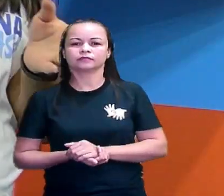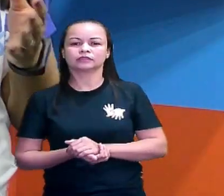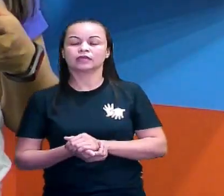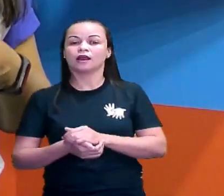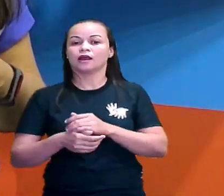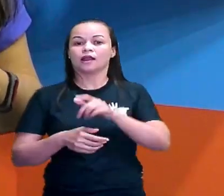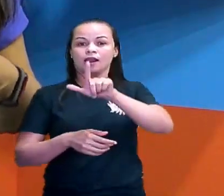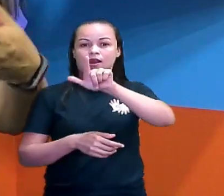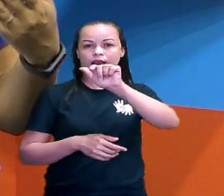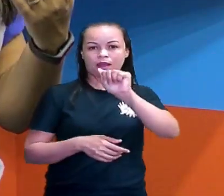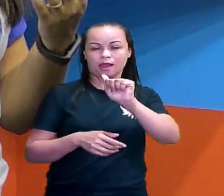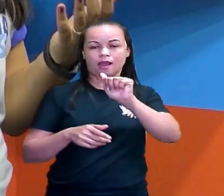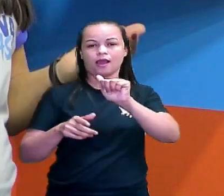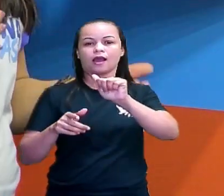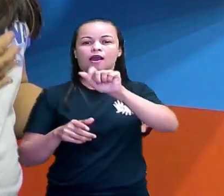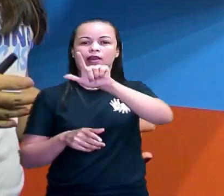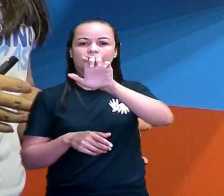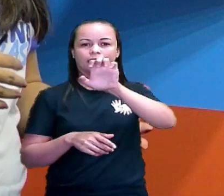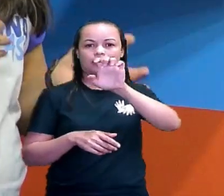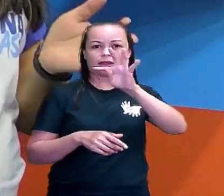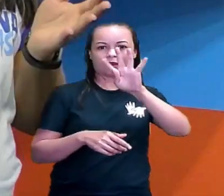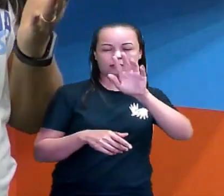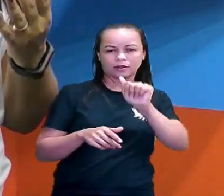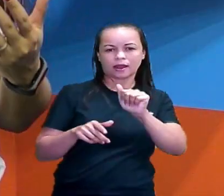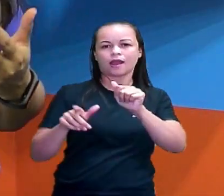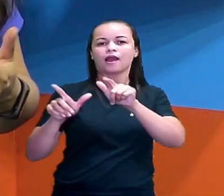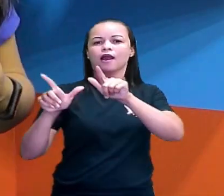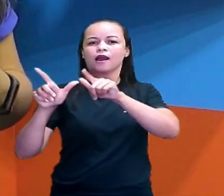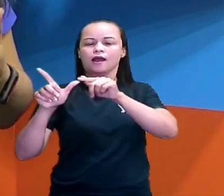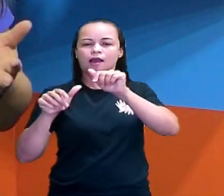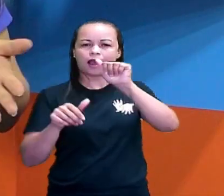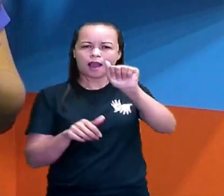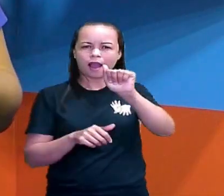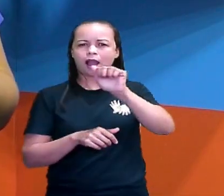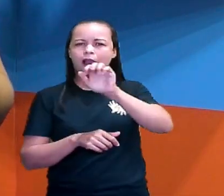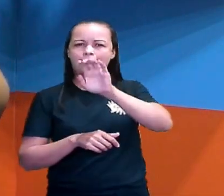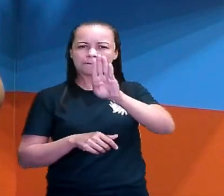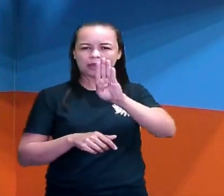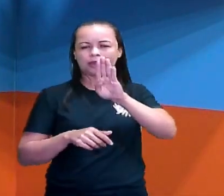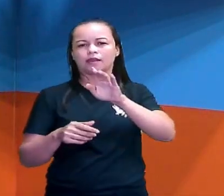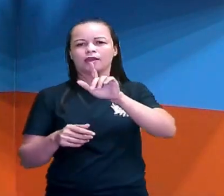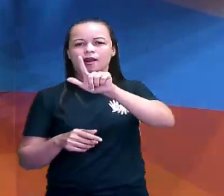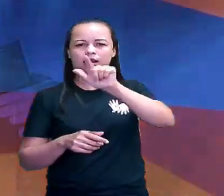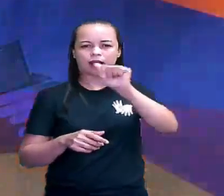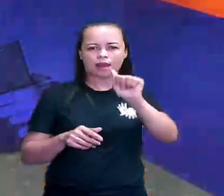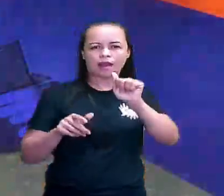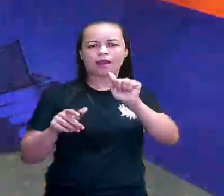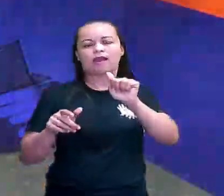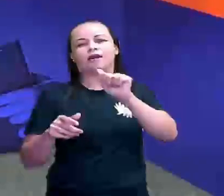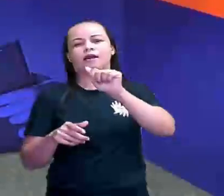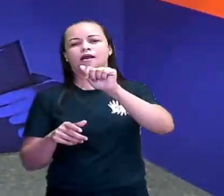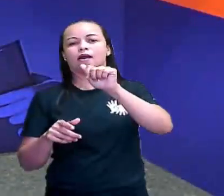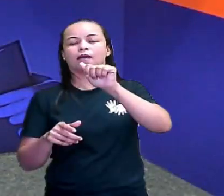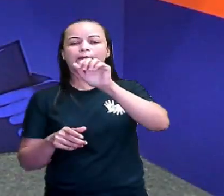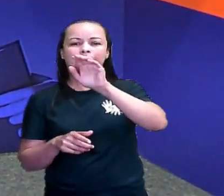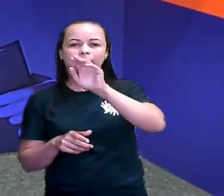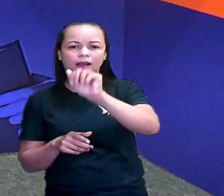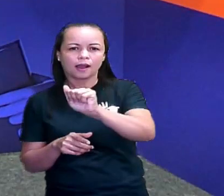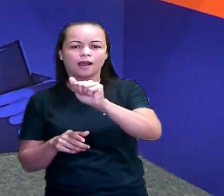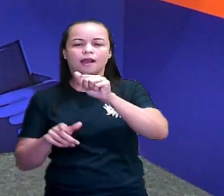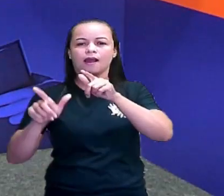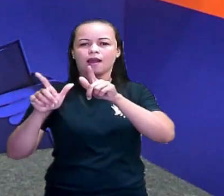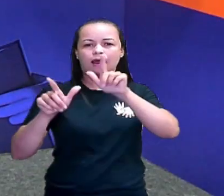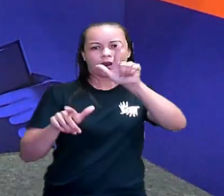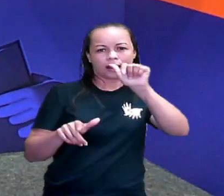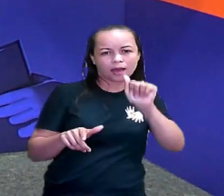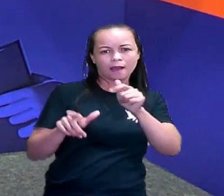letra A, la B, la C, certo? Então vamos lá aprender uma por uma agora.